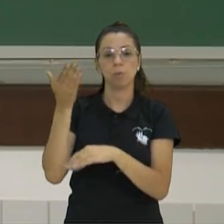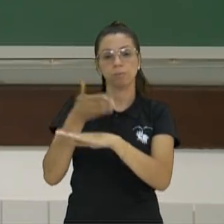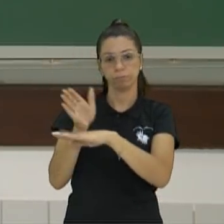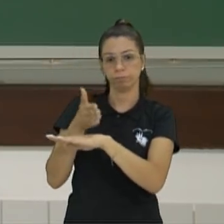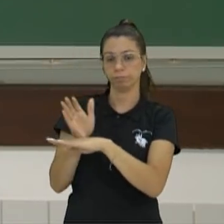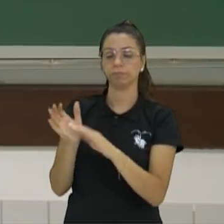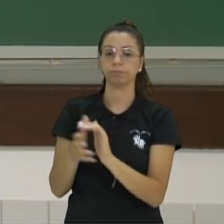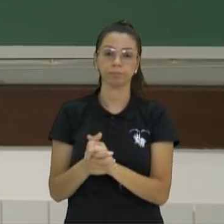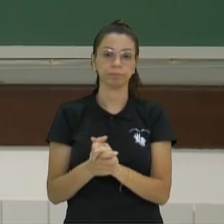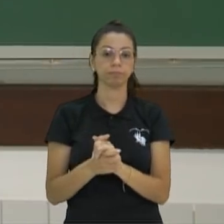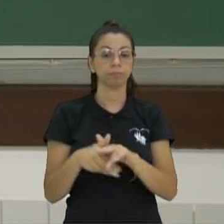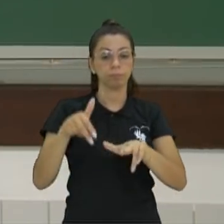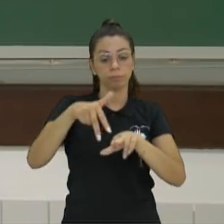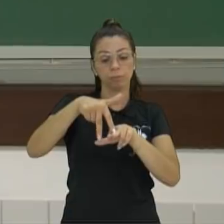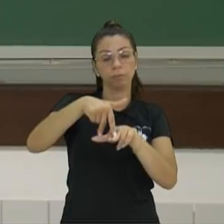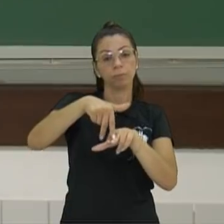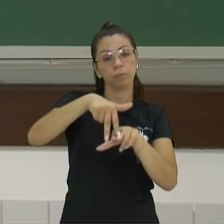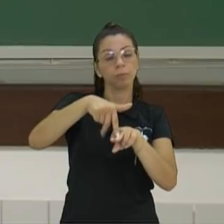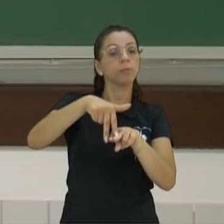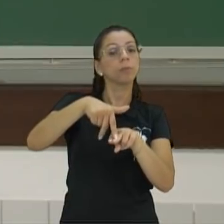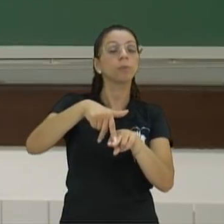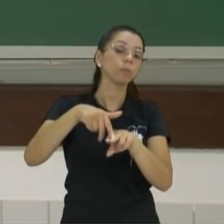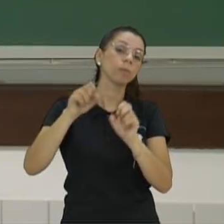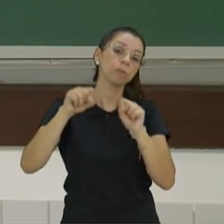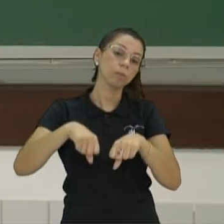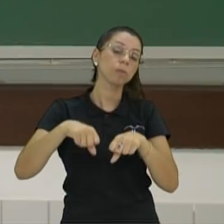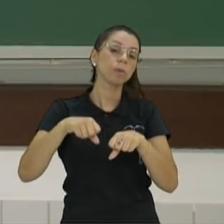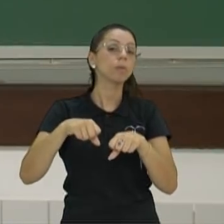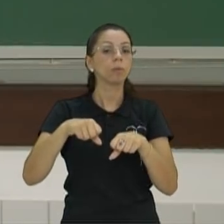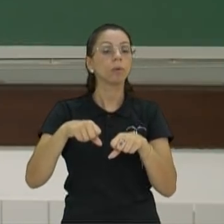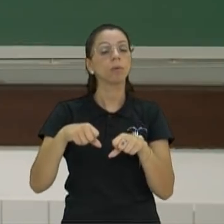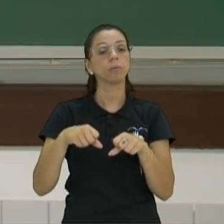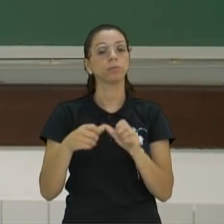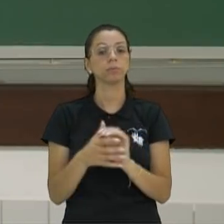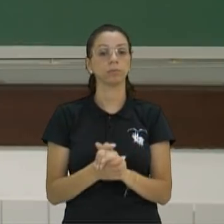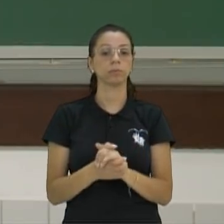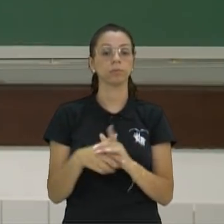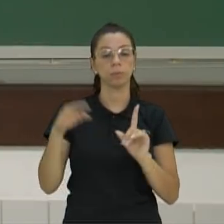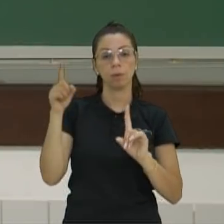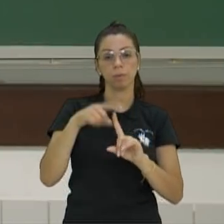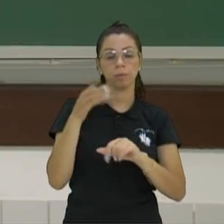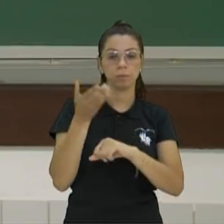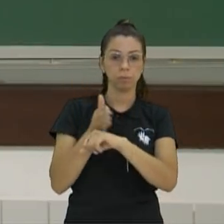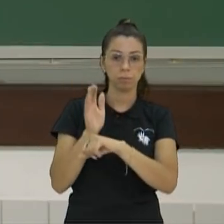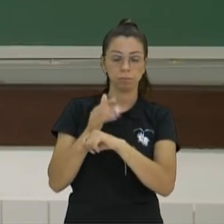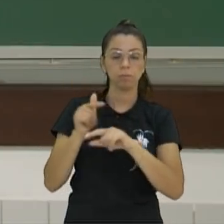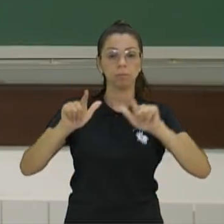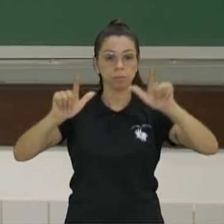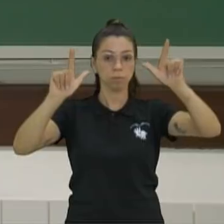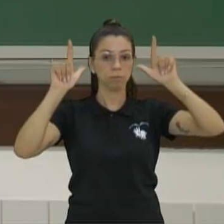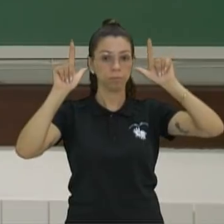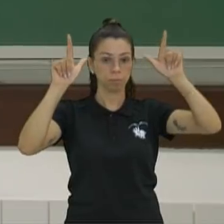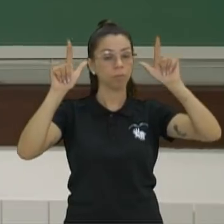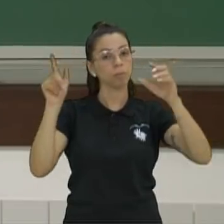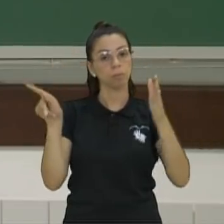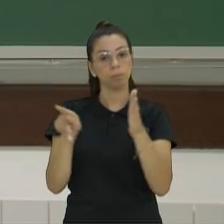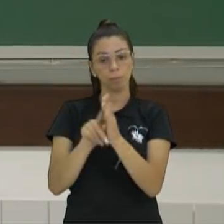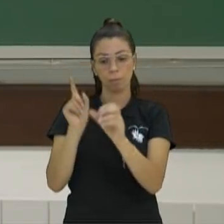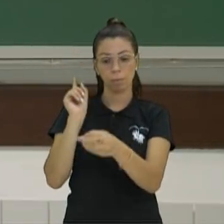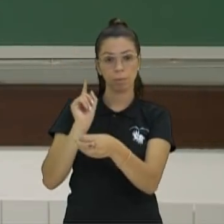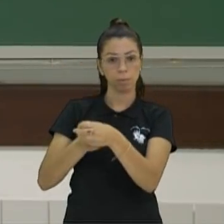Então esse é o skate. O skate, sim, é uma modalidade, né? Uma prática de aventura urbana,